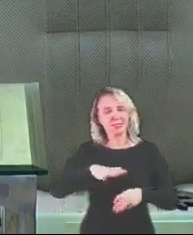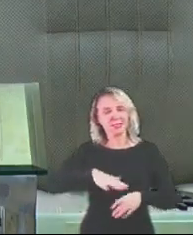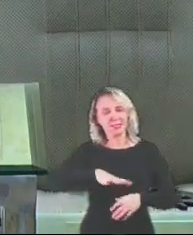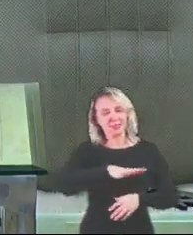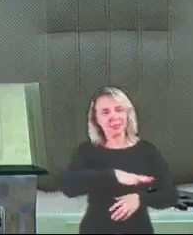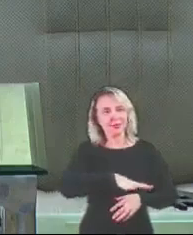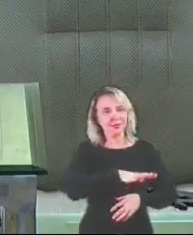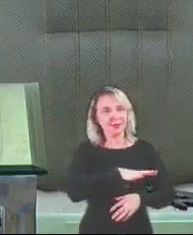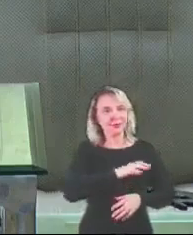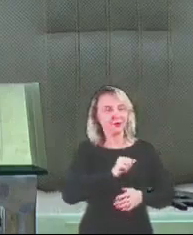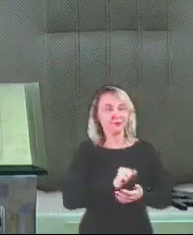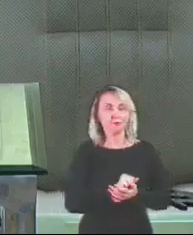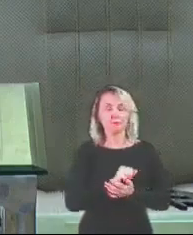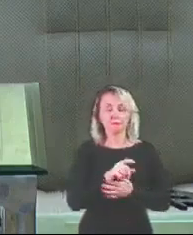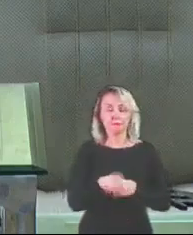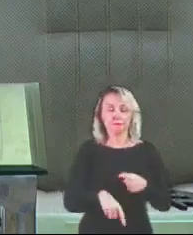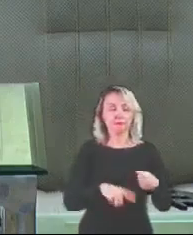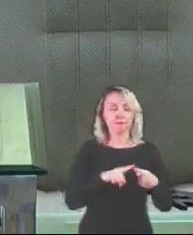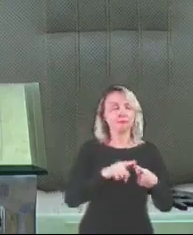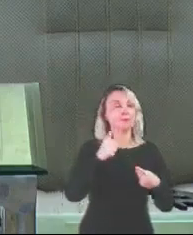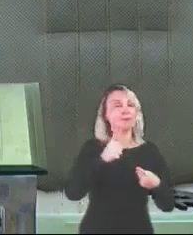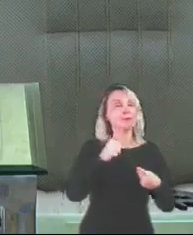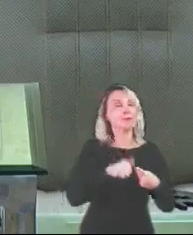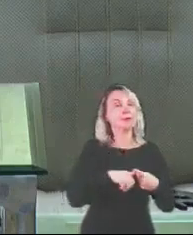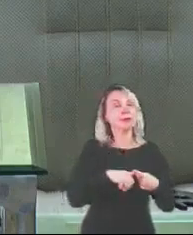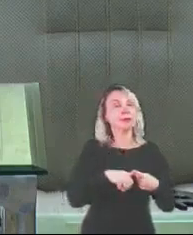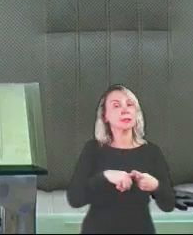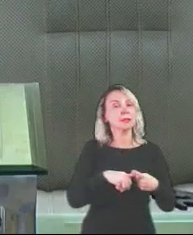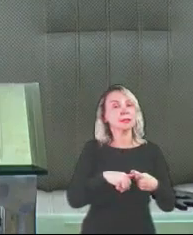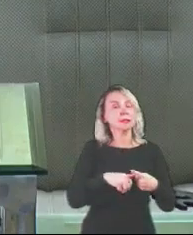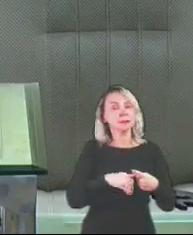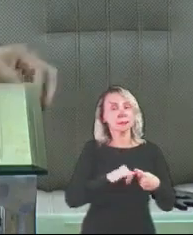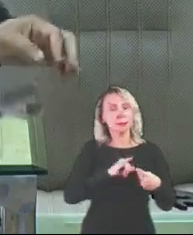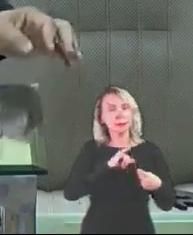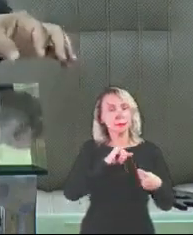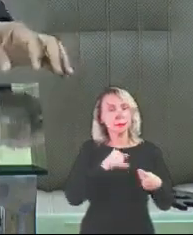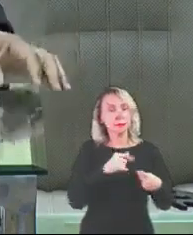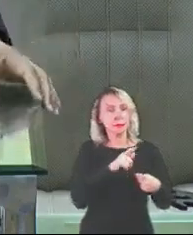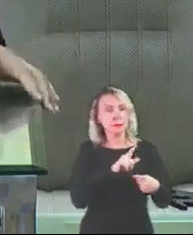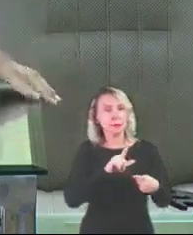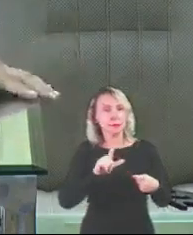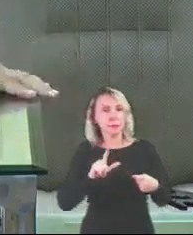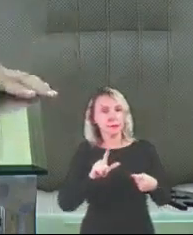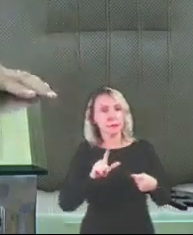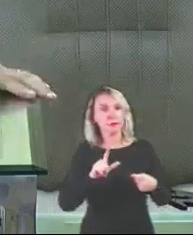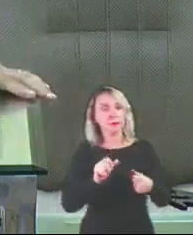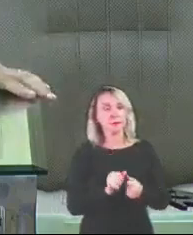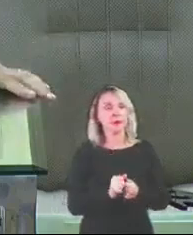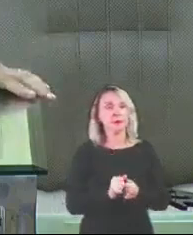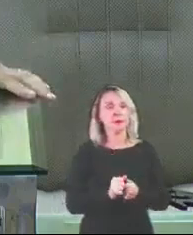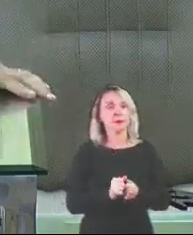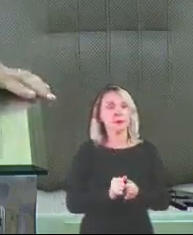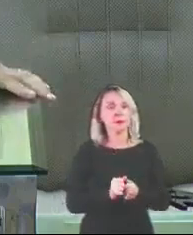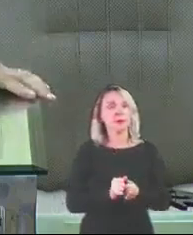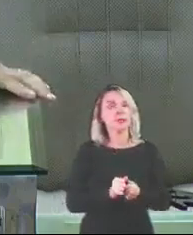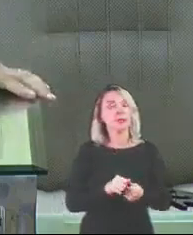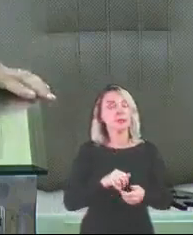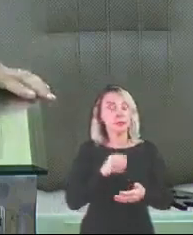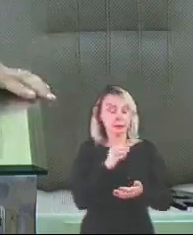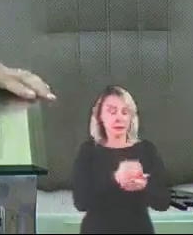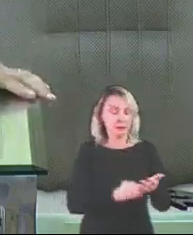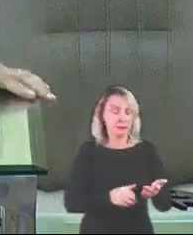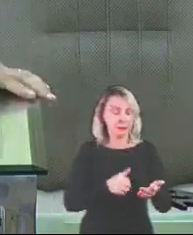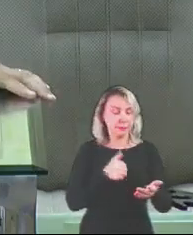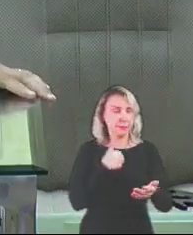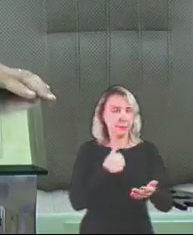Primeiro, atingiu os ébrios. Está em Joel. Joel capítulo 1, versículos 5, 6 e